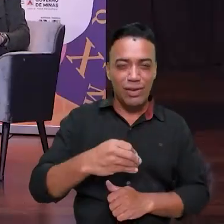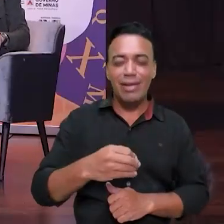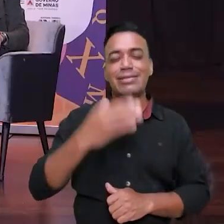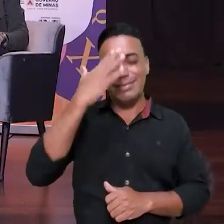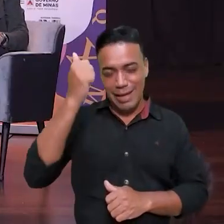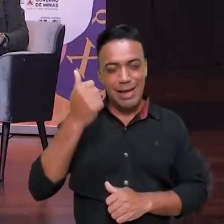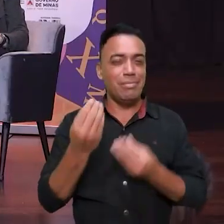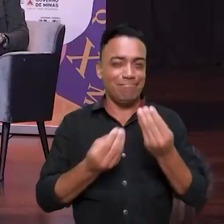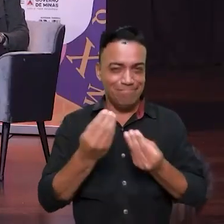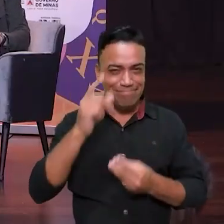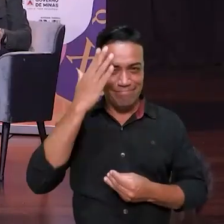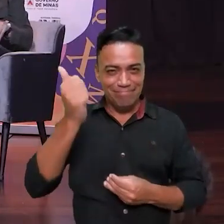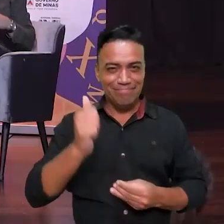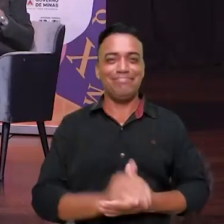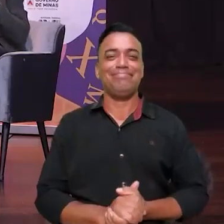dizendo.